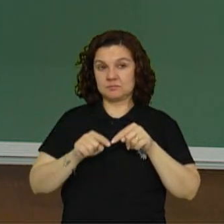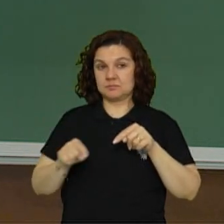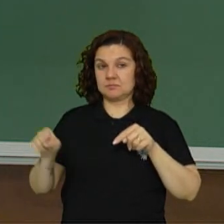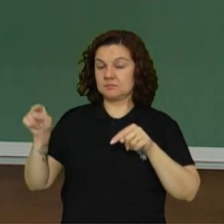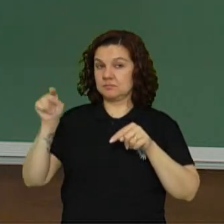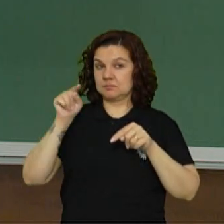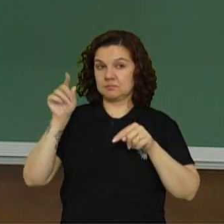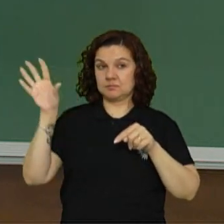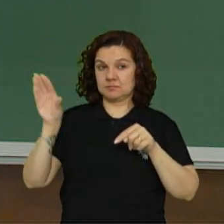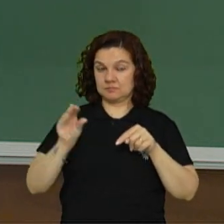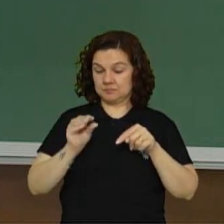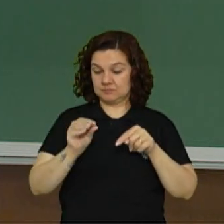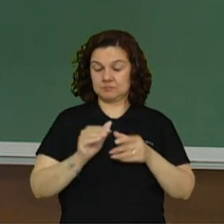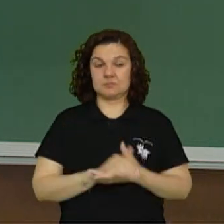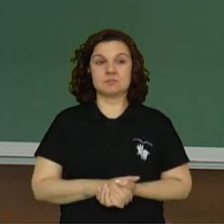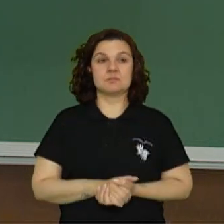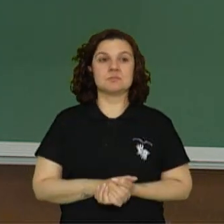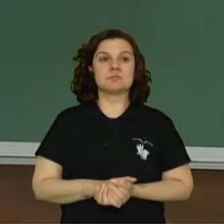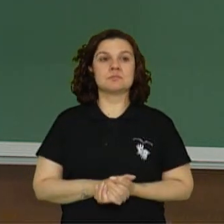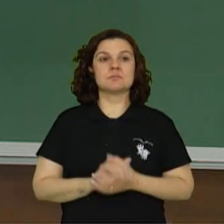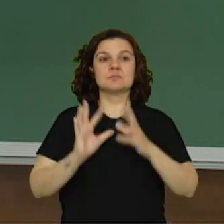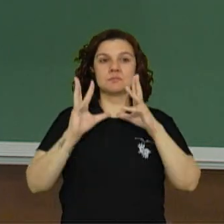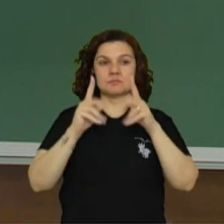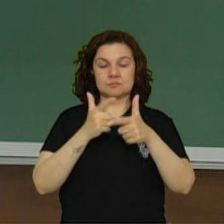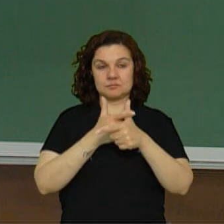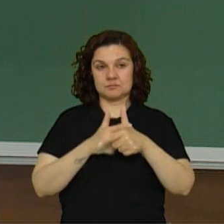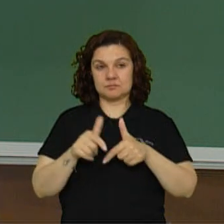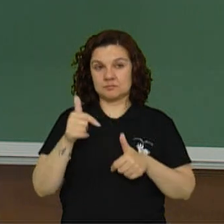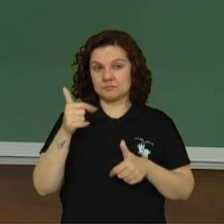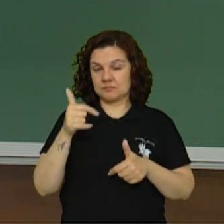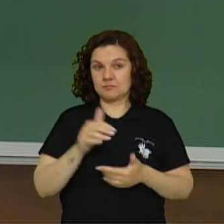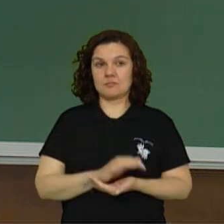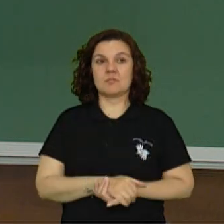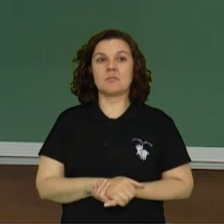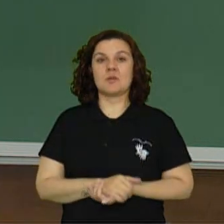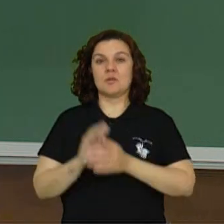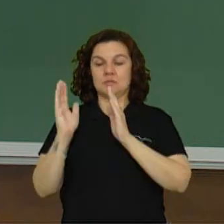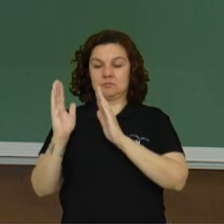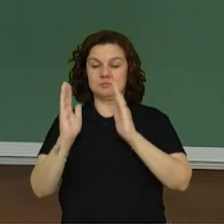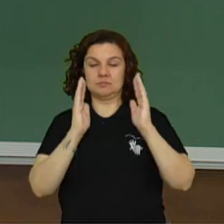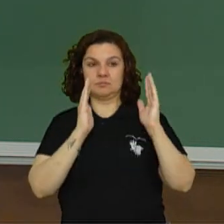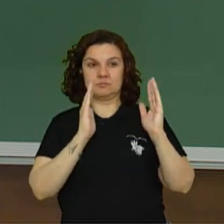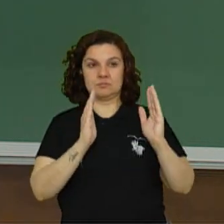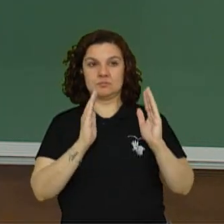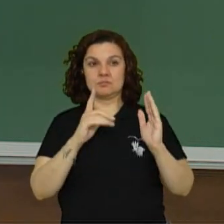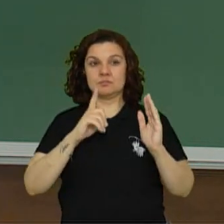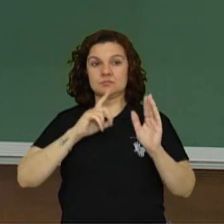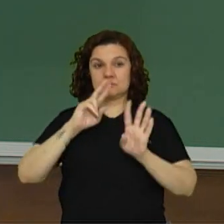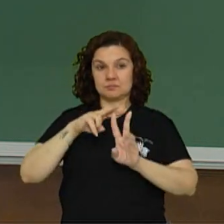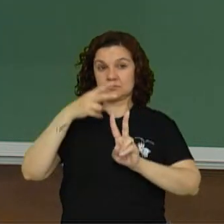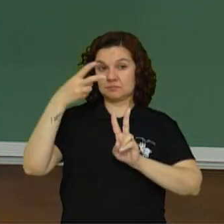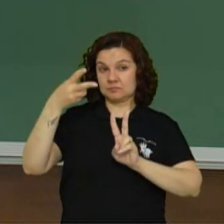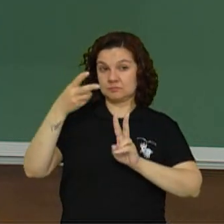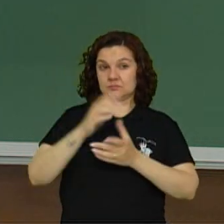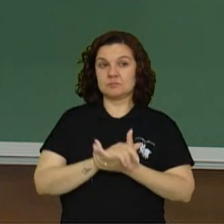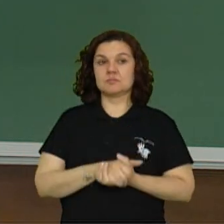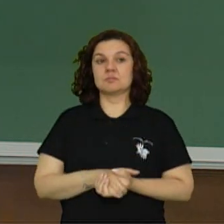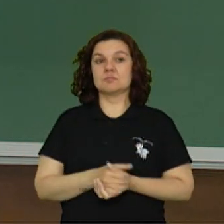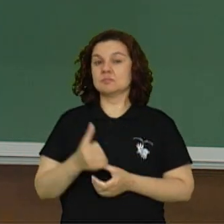cima, repete todo mundo. Todo mundo aqui está dividido por 12 e os dois termos de cima têm A ao quadrado. Vamos colocar em